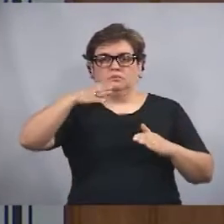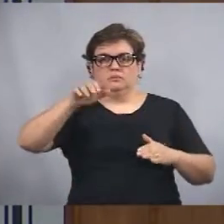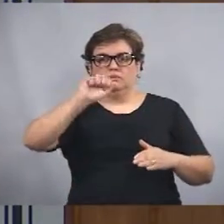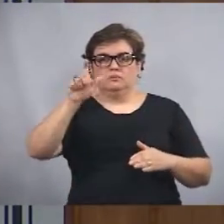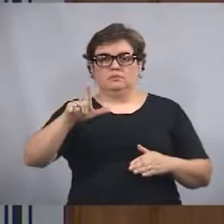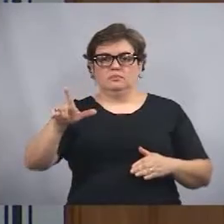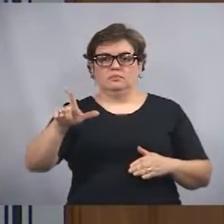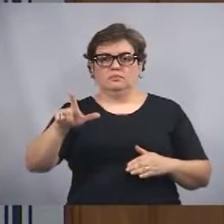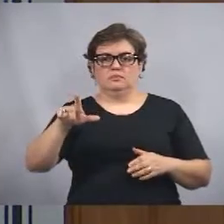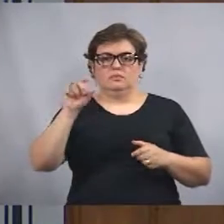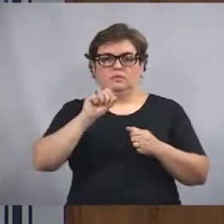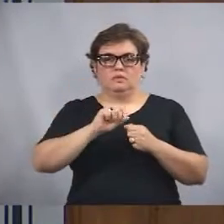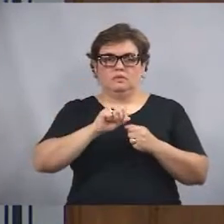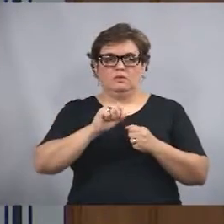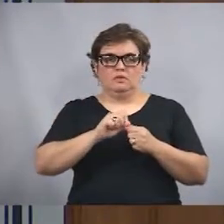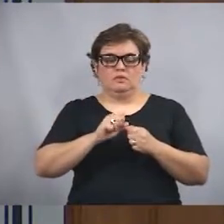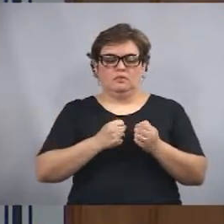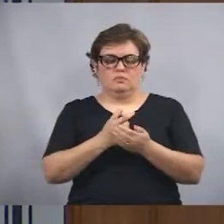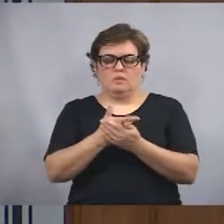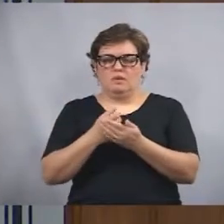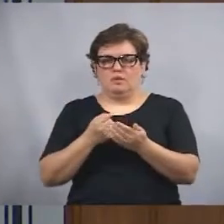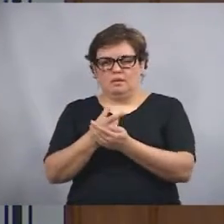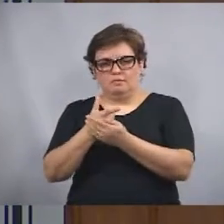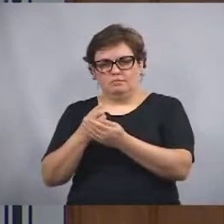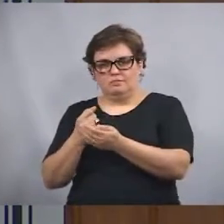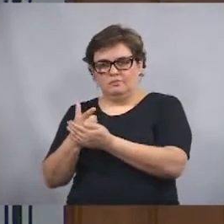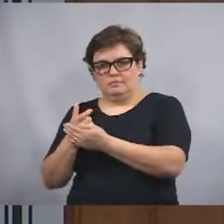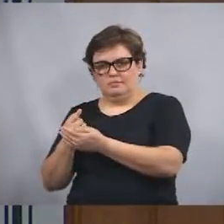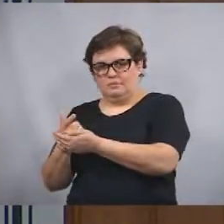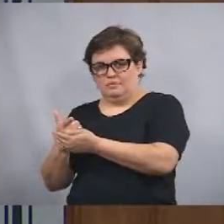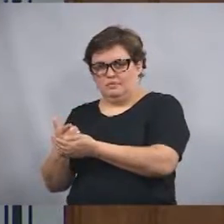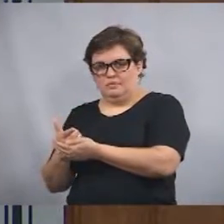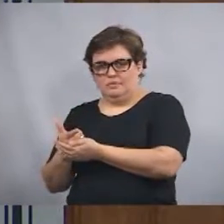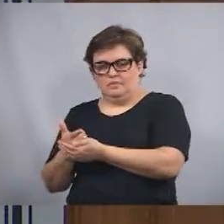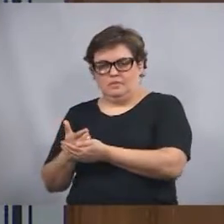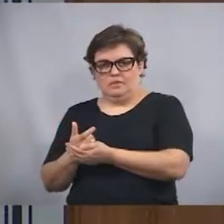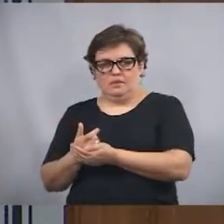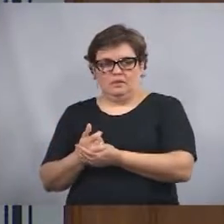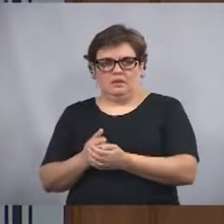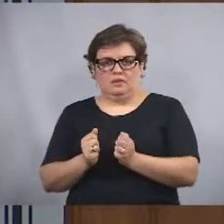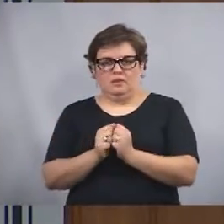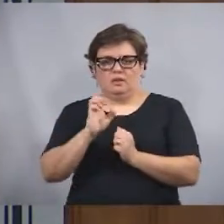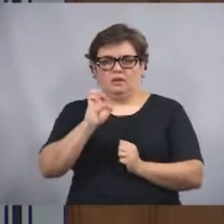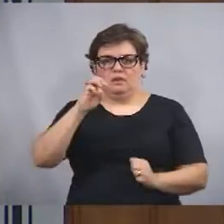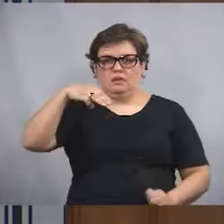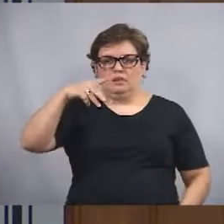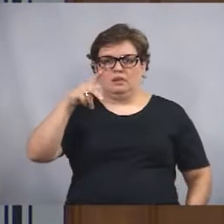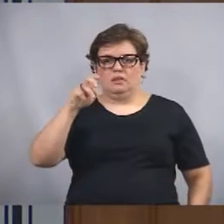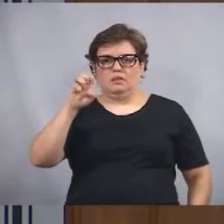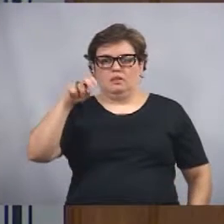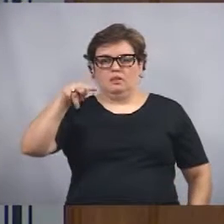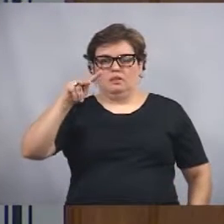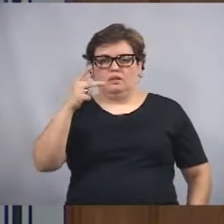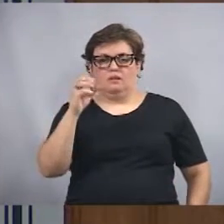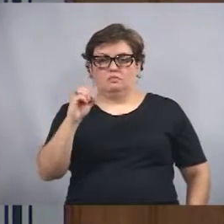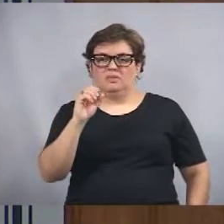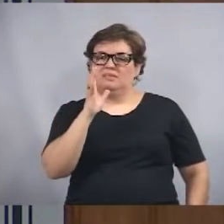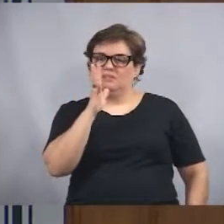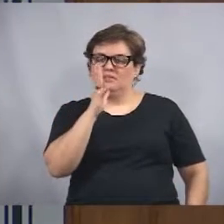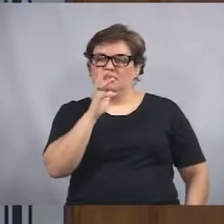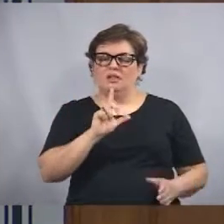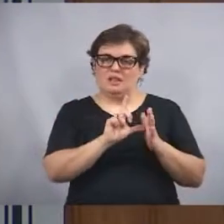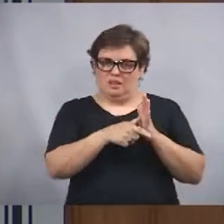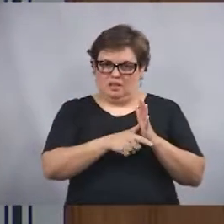a foram feitos pagamentos imagino o empenho pagamentos feitos em atraso porque